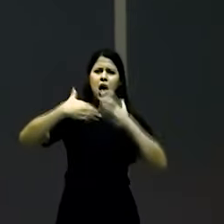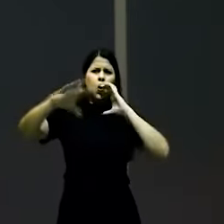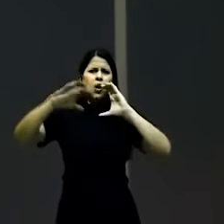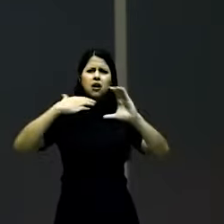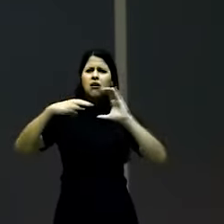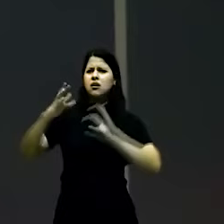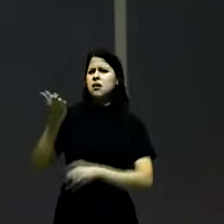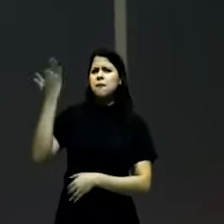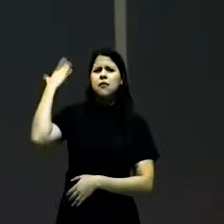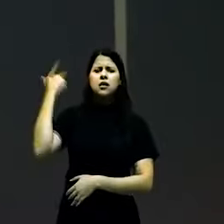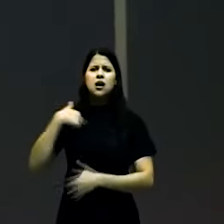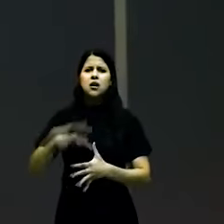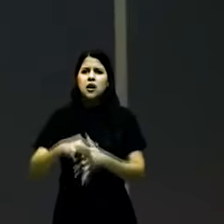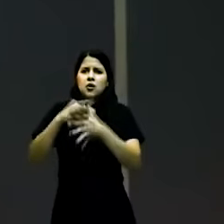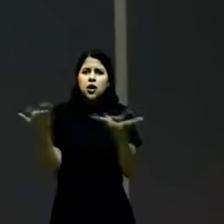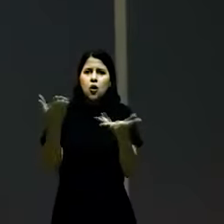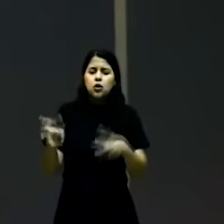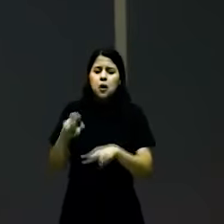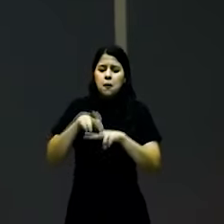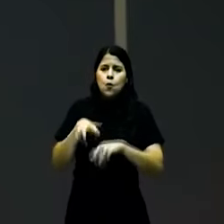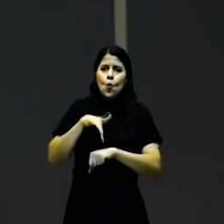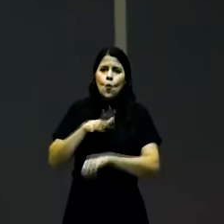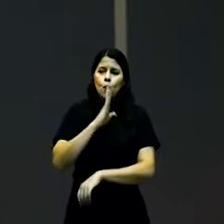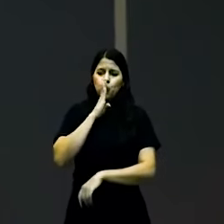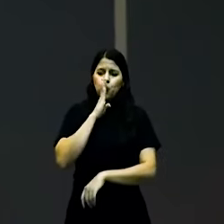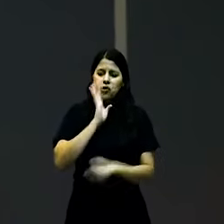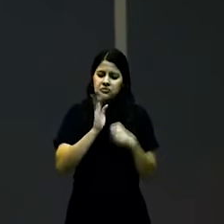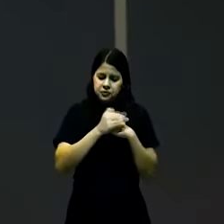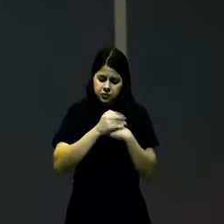disso, daquilo, daquilo outro. E hoje você é o quê? Pastor, eu estou na caverna.